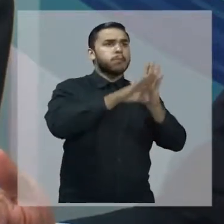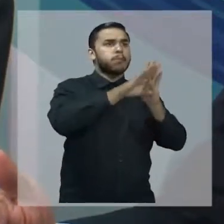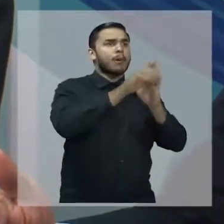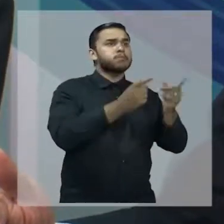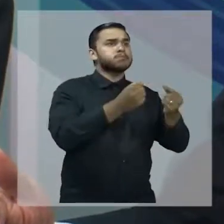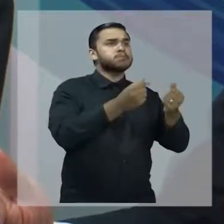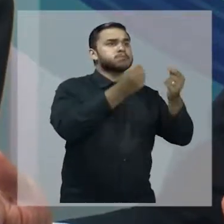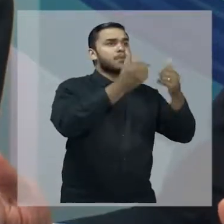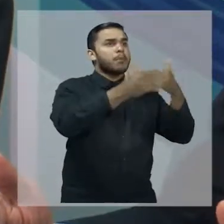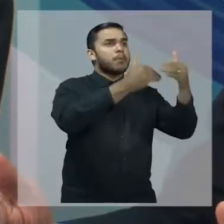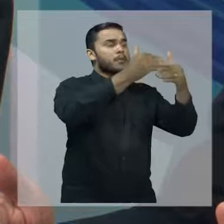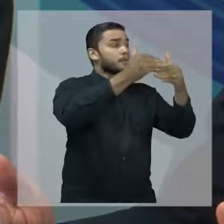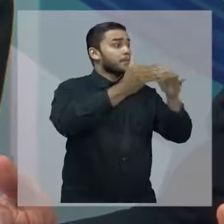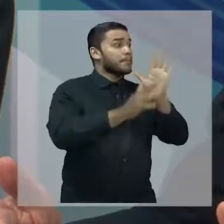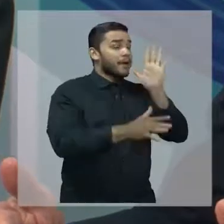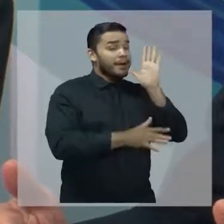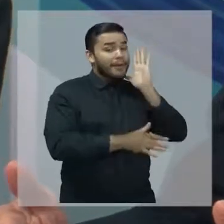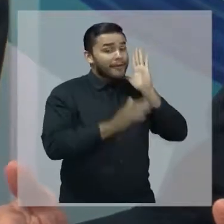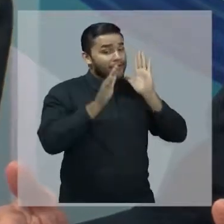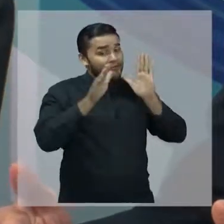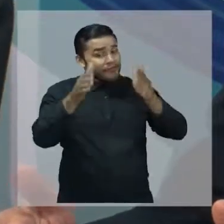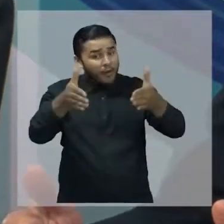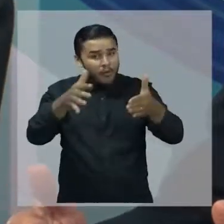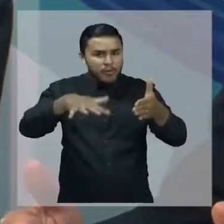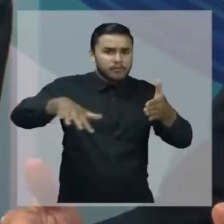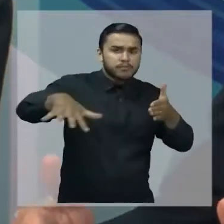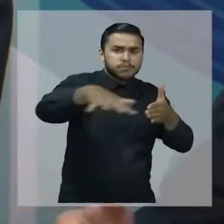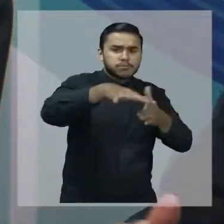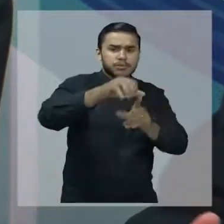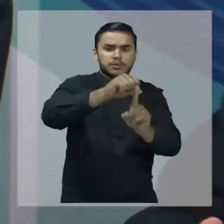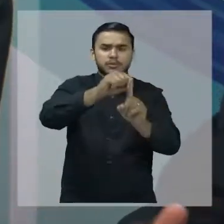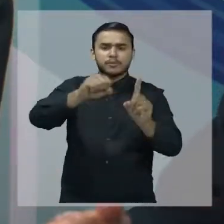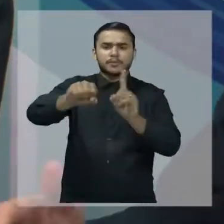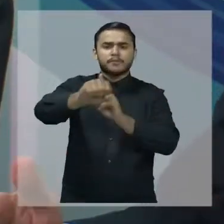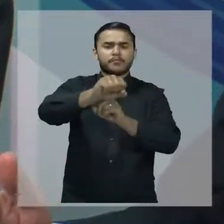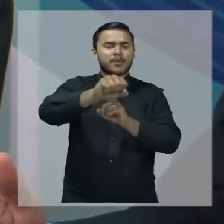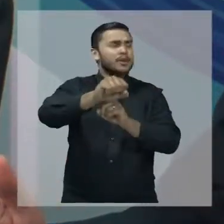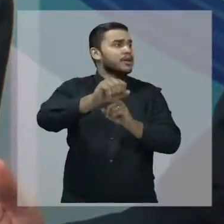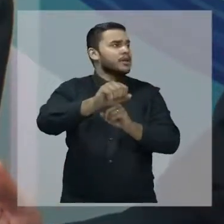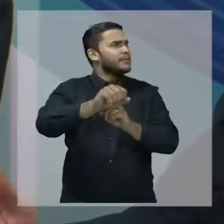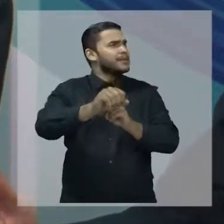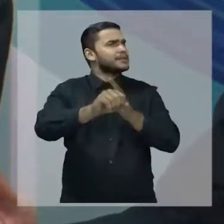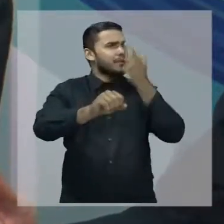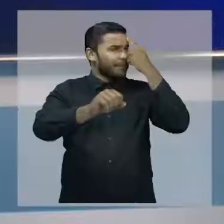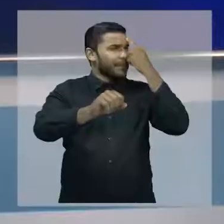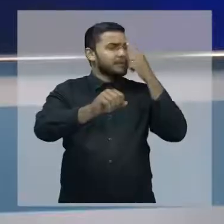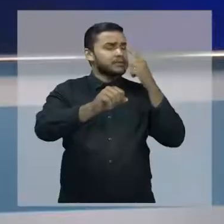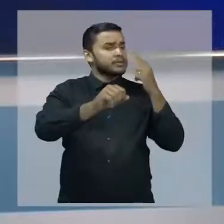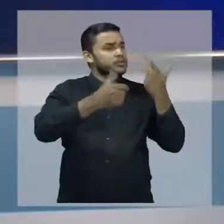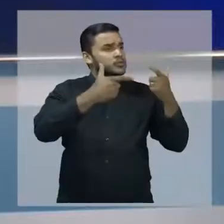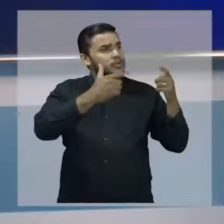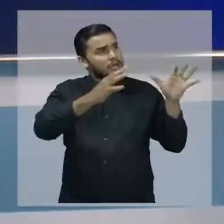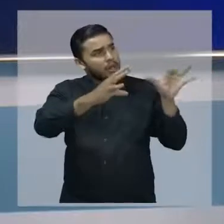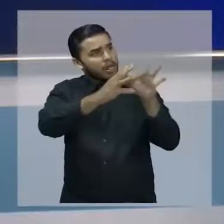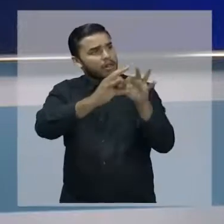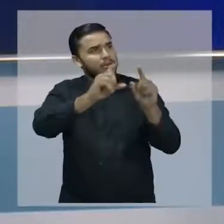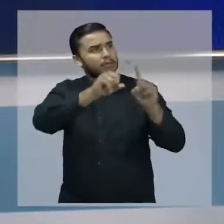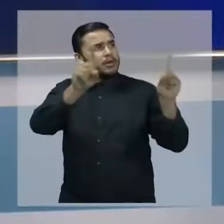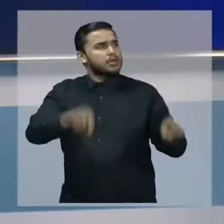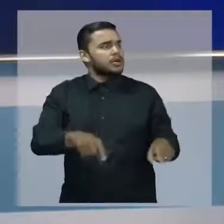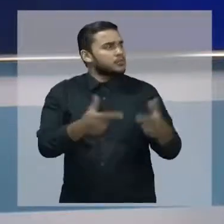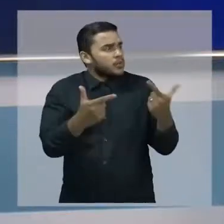econômicos. E os sociais vão ficando relegados a um plano secundário, como se